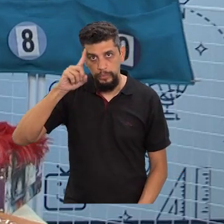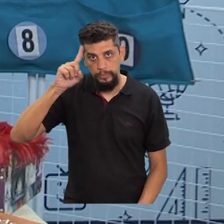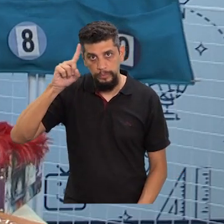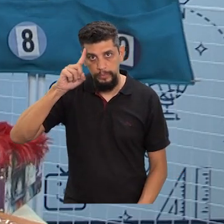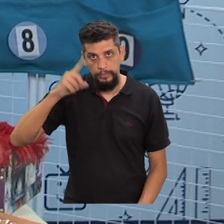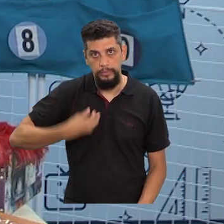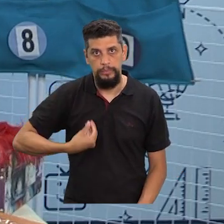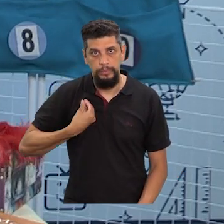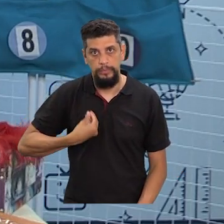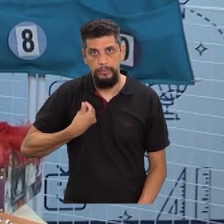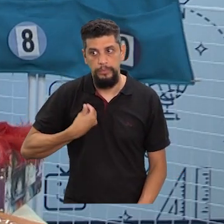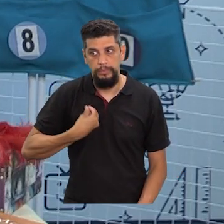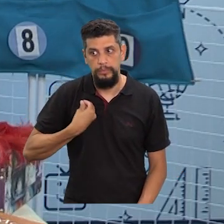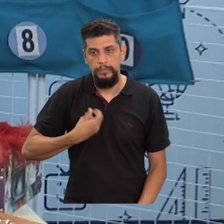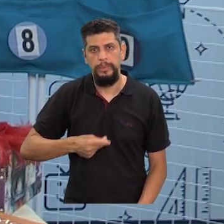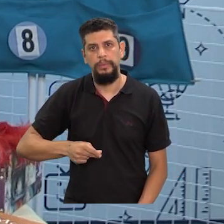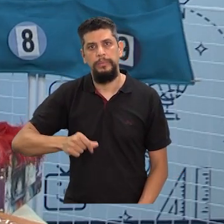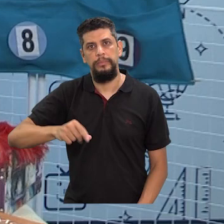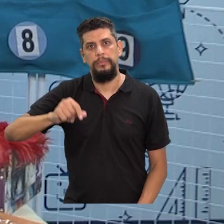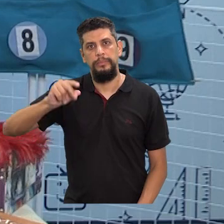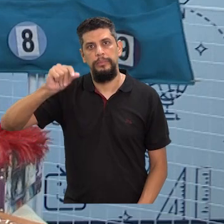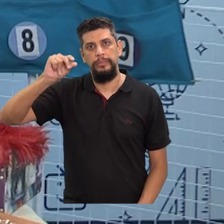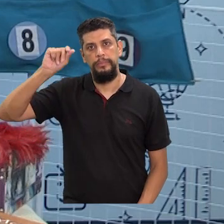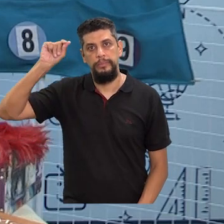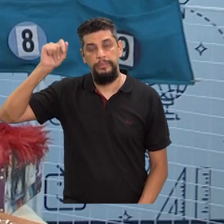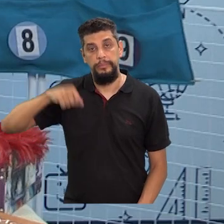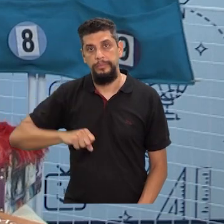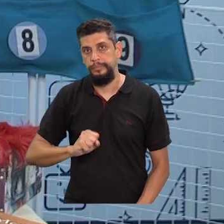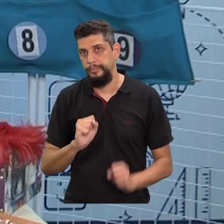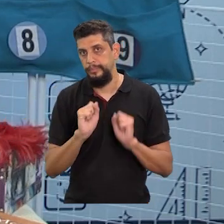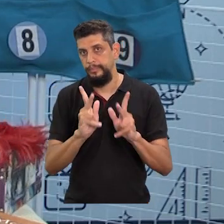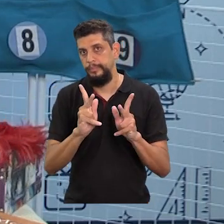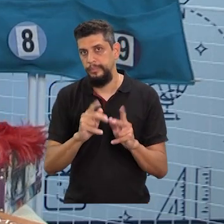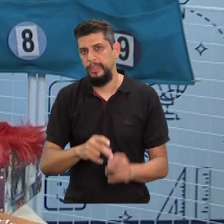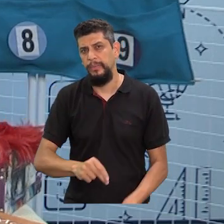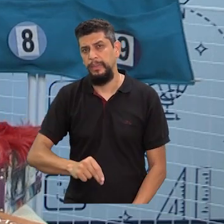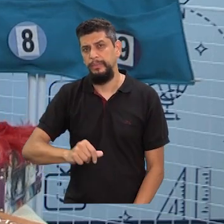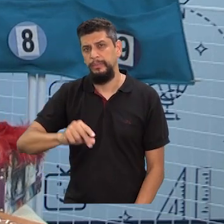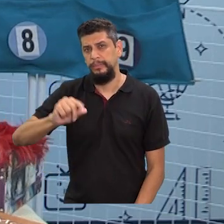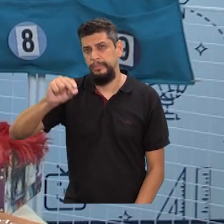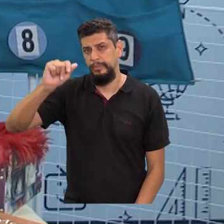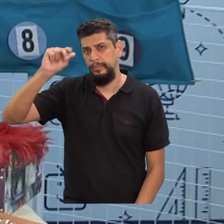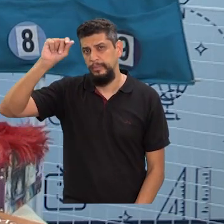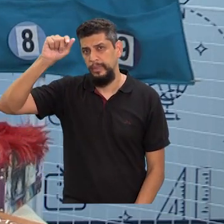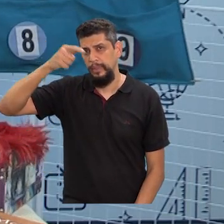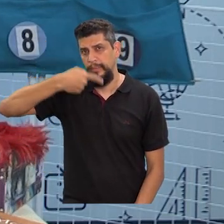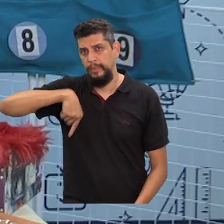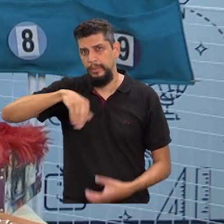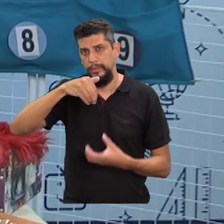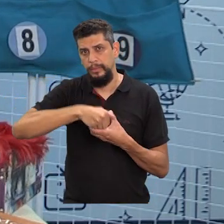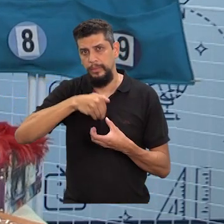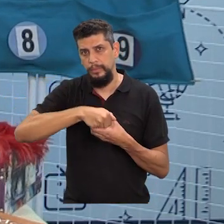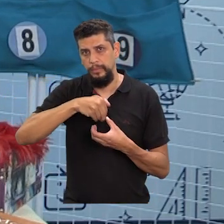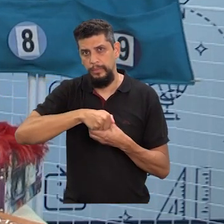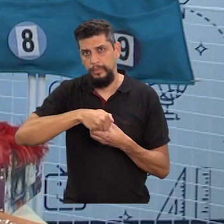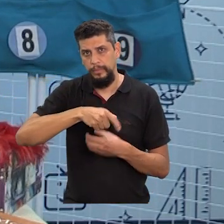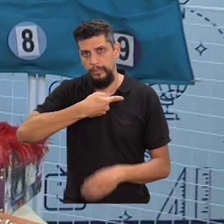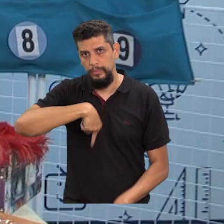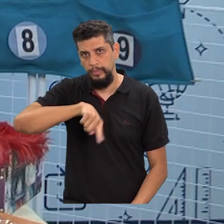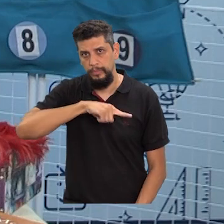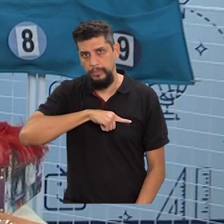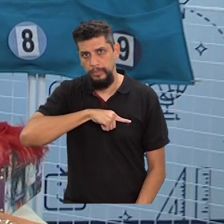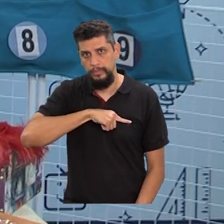nosso cotidiano, no dia a dia, há muito tempo, certo? Então, eles são milenares, né, fazem parte da